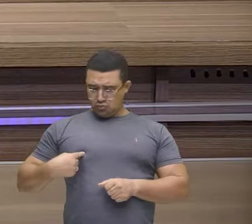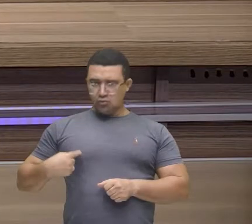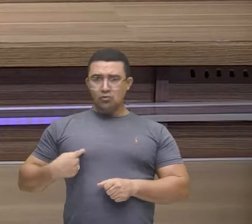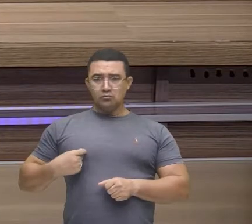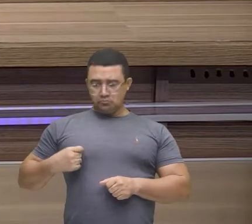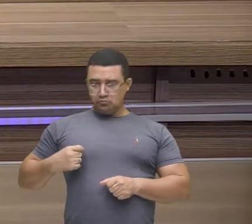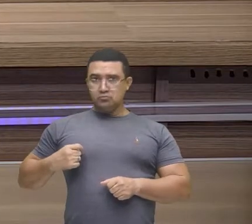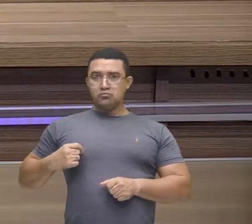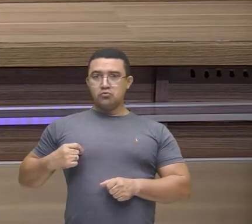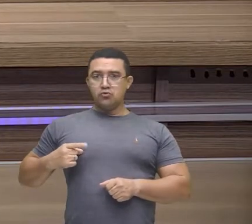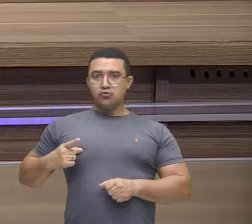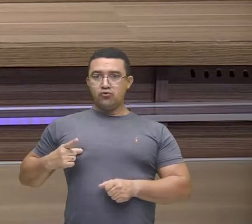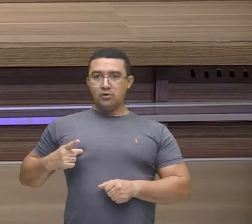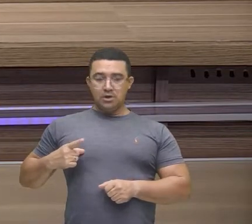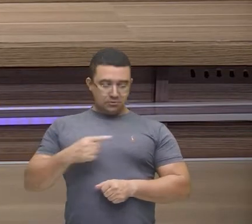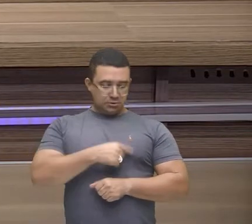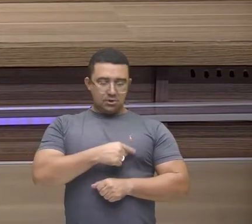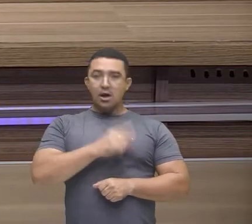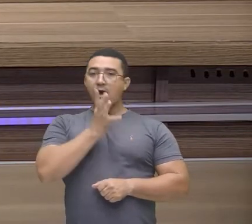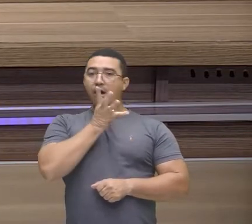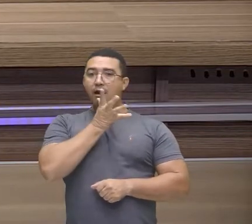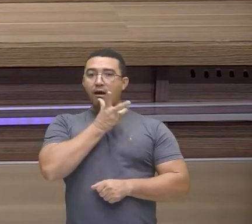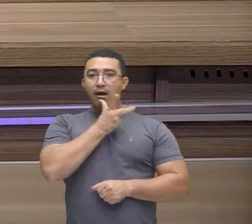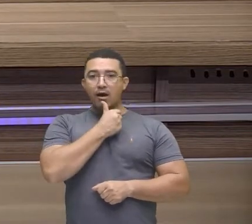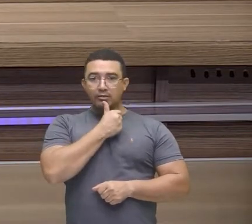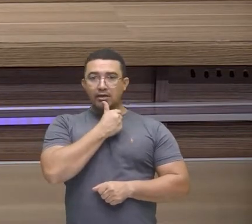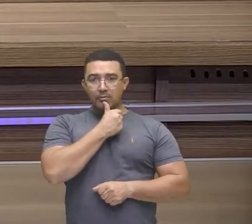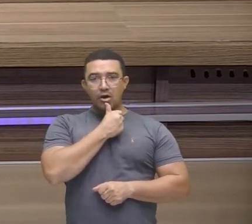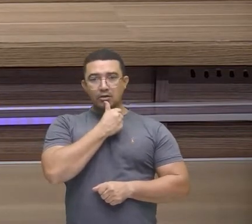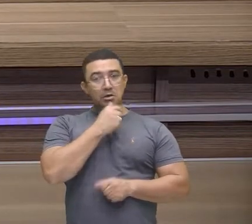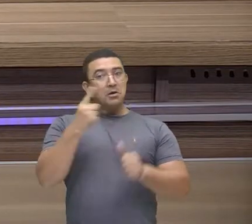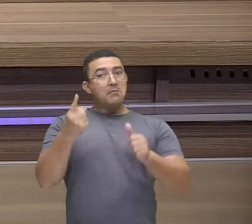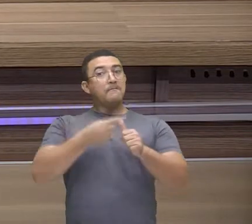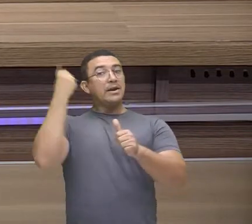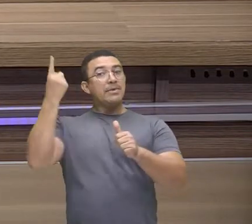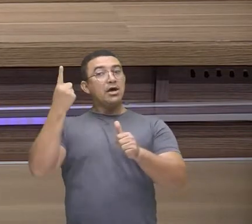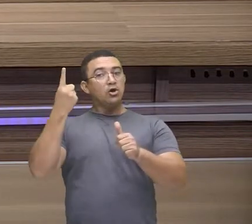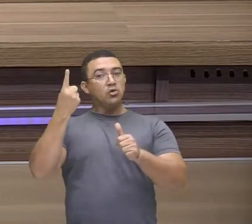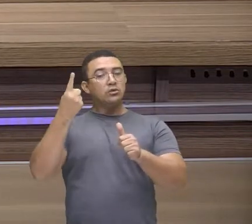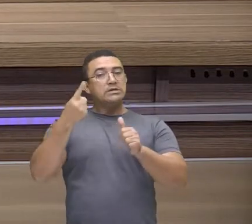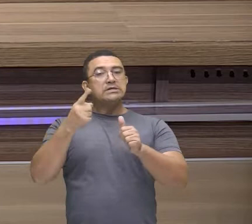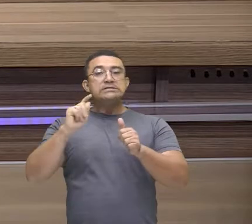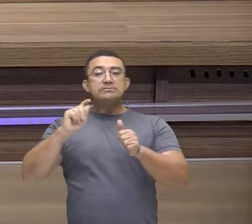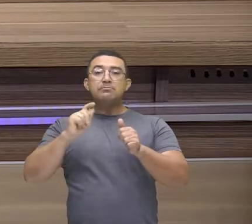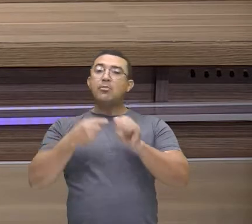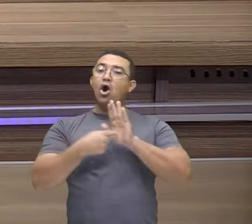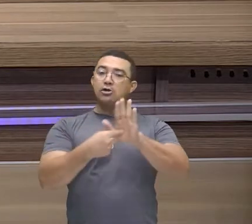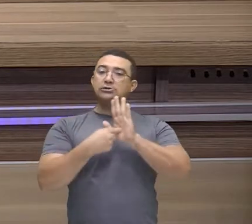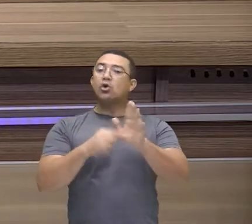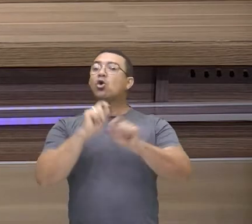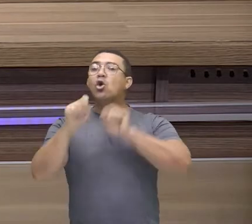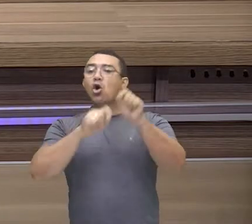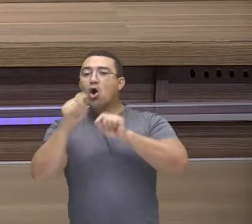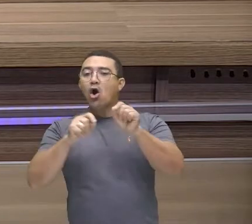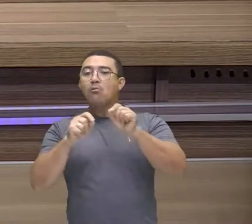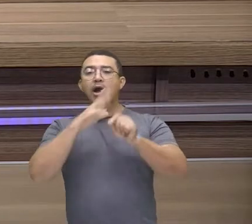menino. Nas mocinhas, as mães, os pais, os responsáveis, eles já têm aquela preocupação